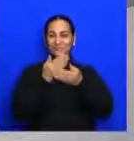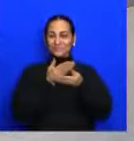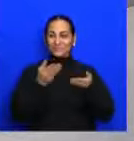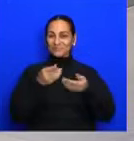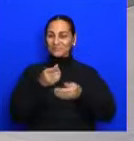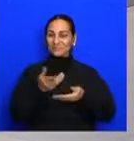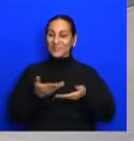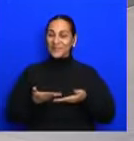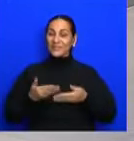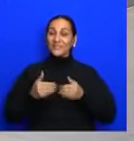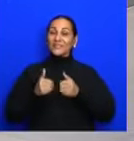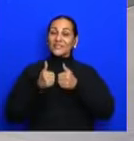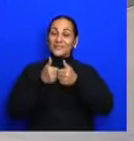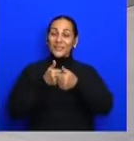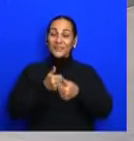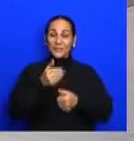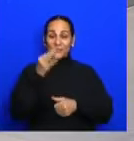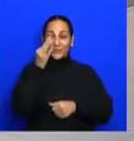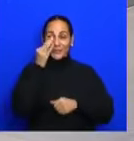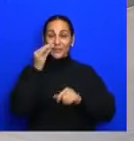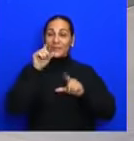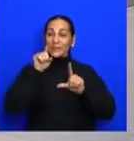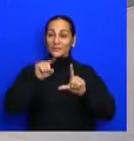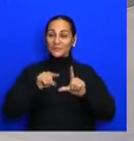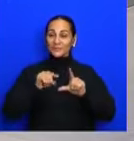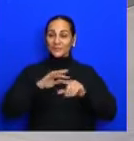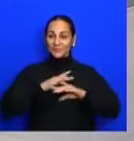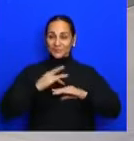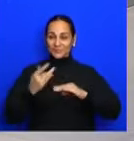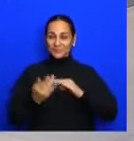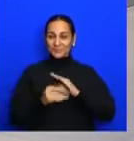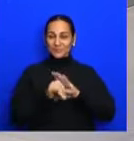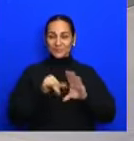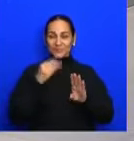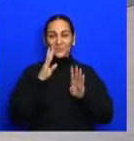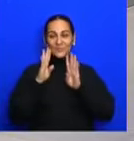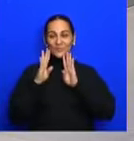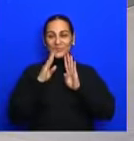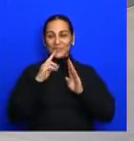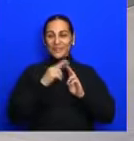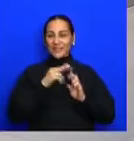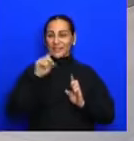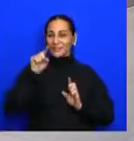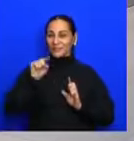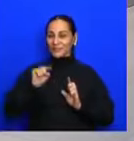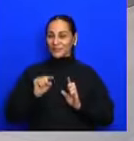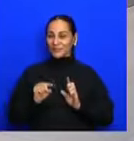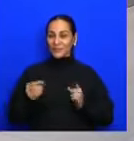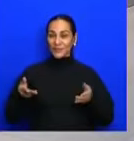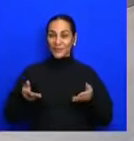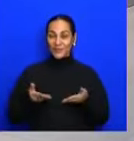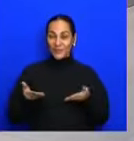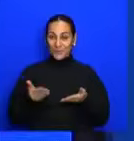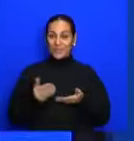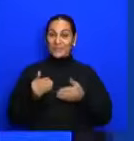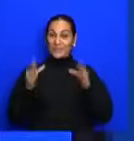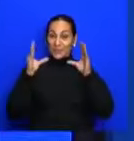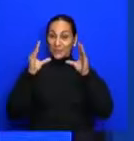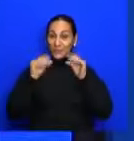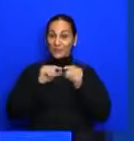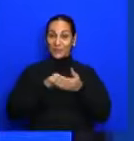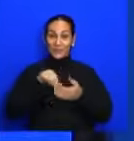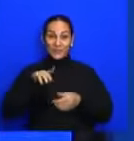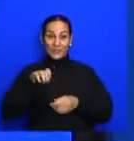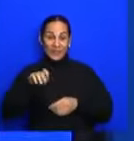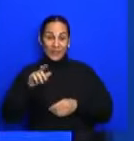Boa noite a você que nos acompanha ao vivo aqui pela Rede TV e pelos perfis do Facebook e do YouTube da Caixa e da Rede TV. Hoje é noite